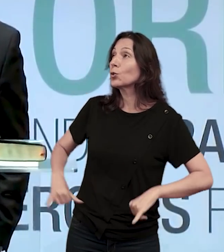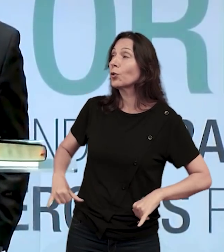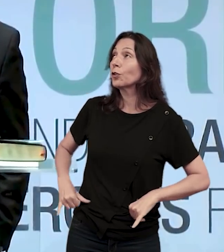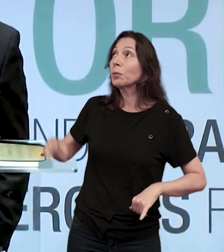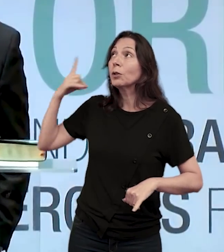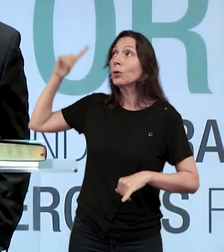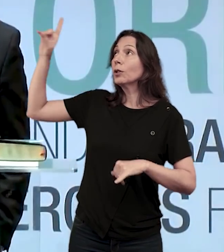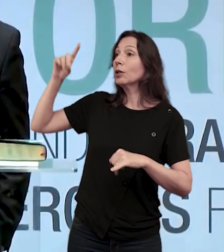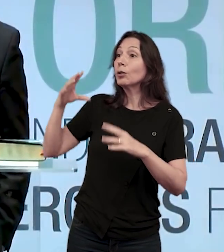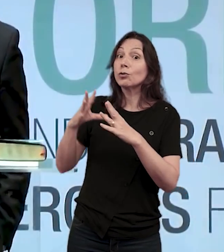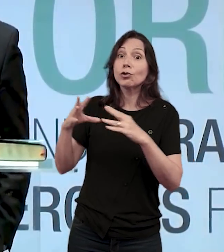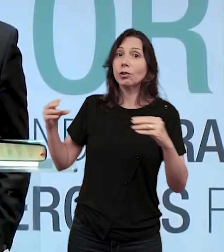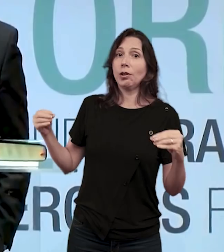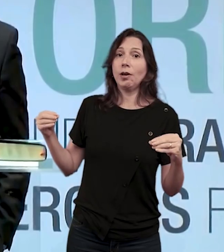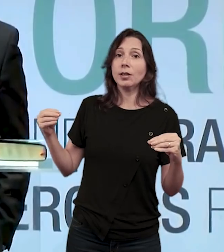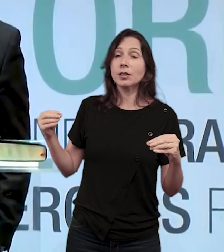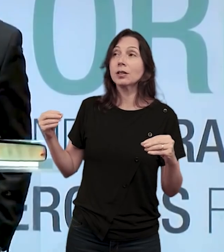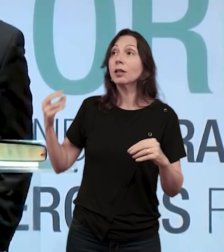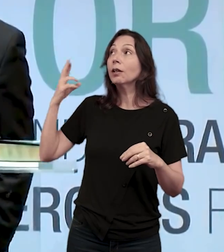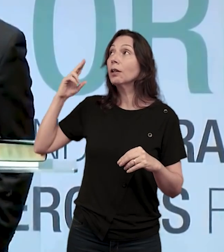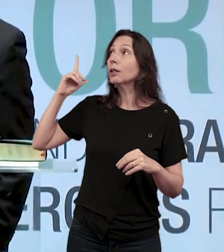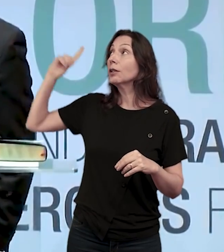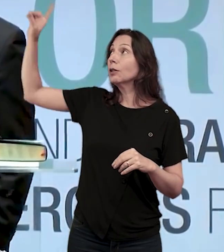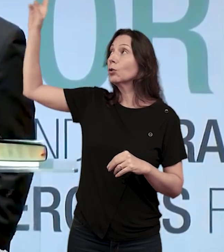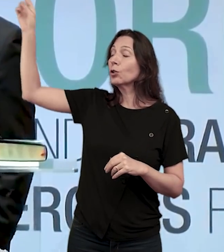porque o poder se aperfeiçoa na fraqueza.